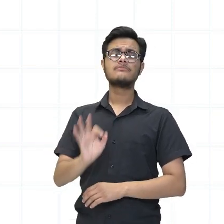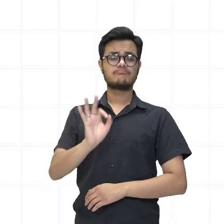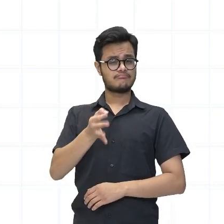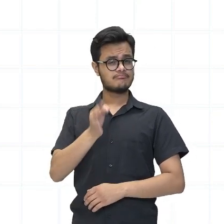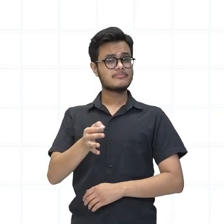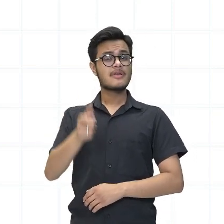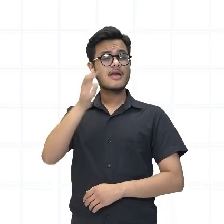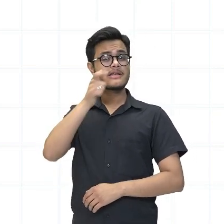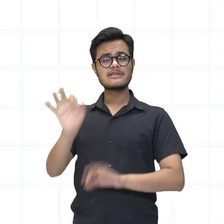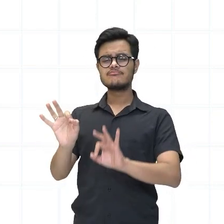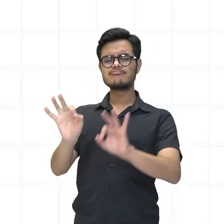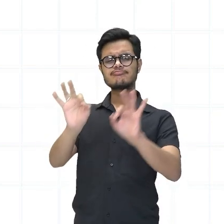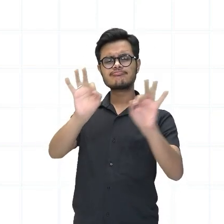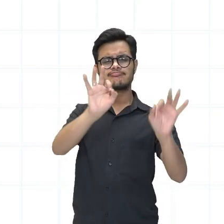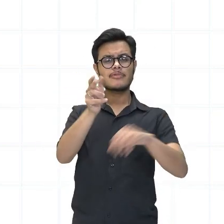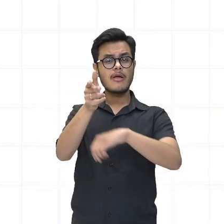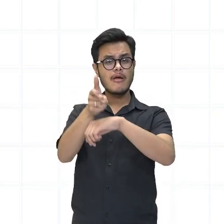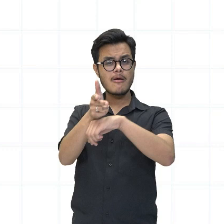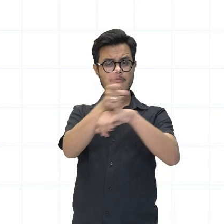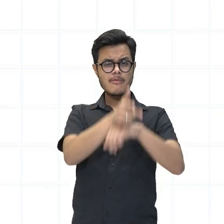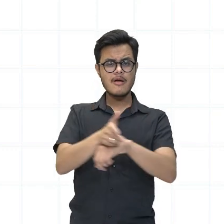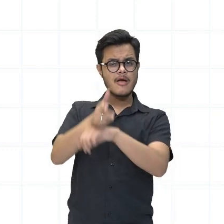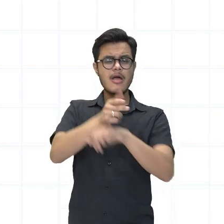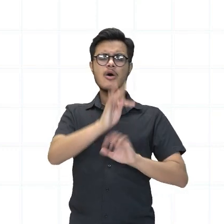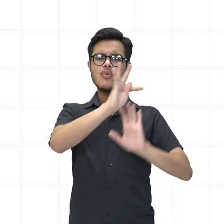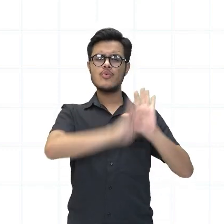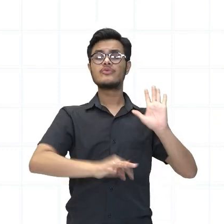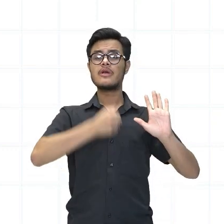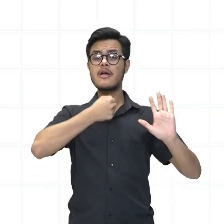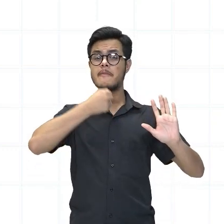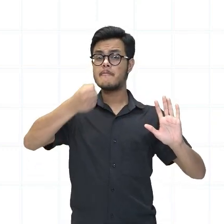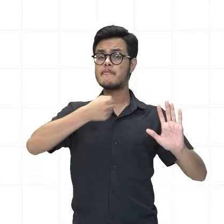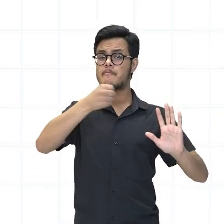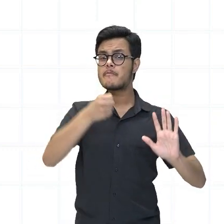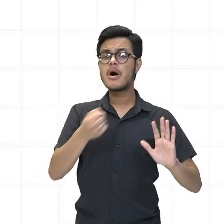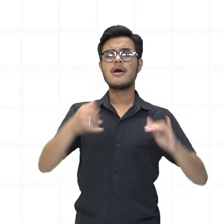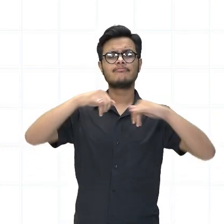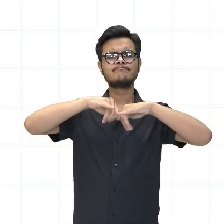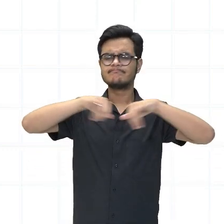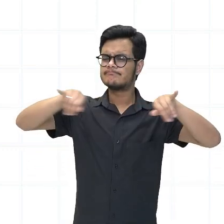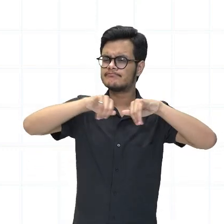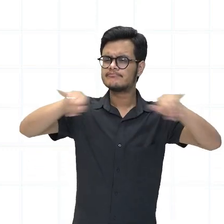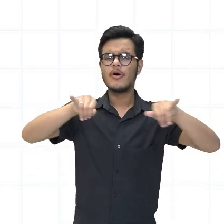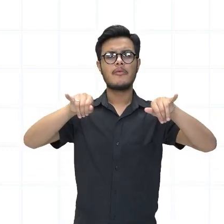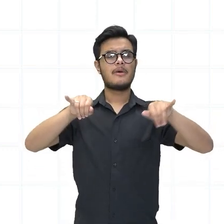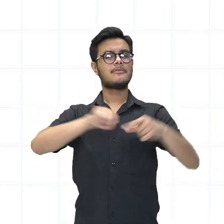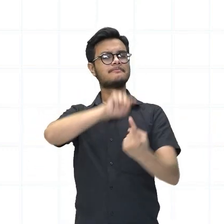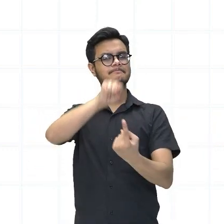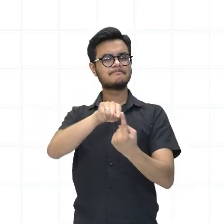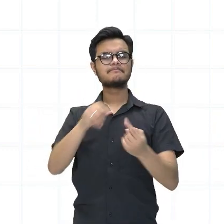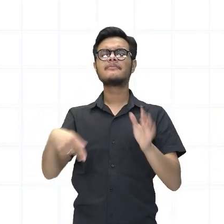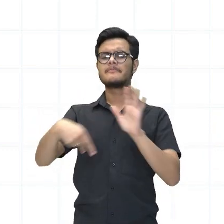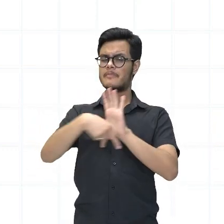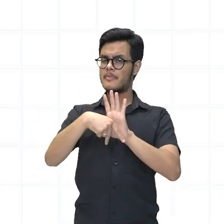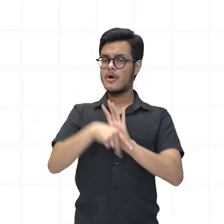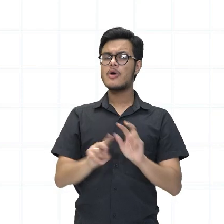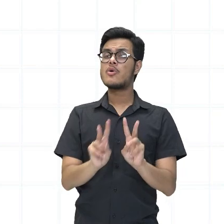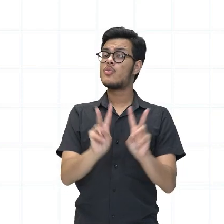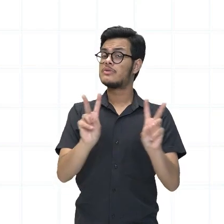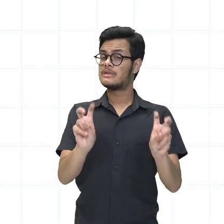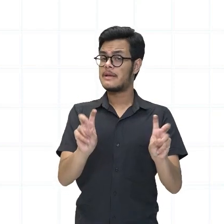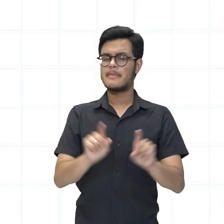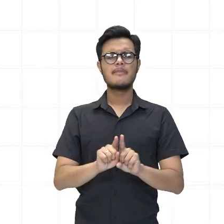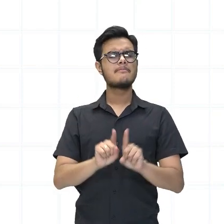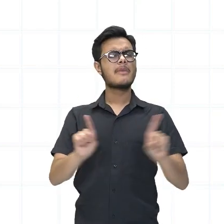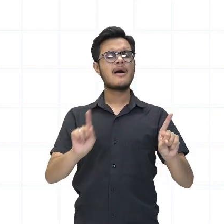A reportagem é um gênero discursivo que tem a função de informar sobre um assunto. Mas, professor, isso também não